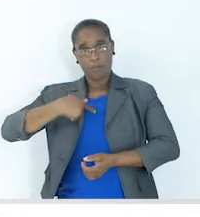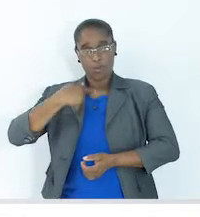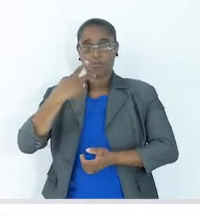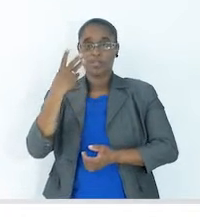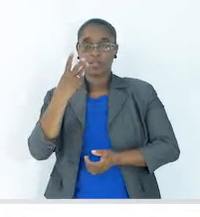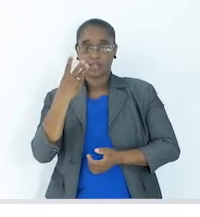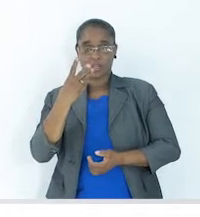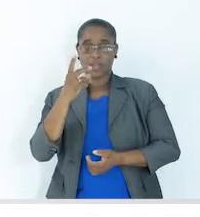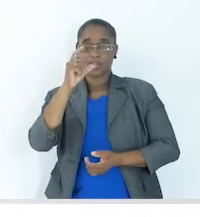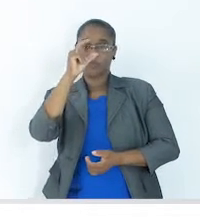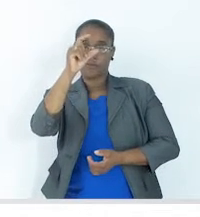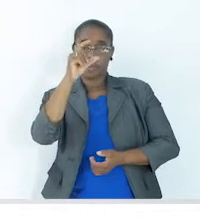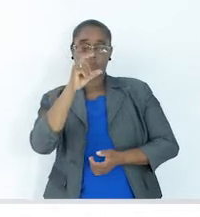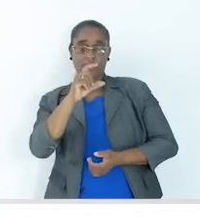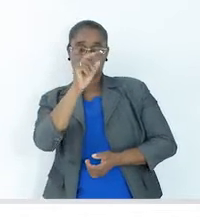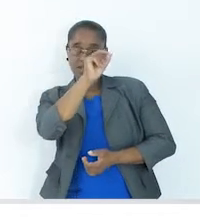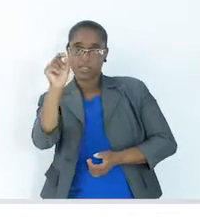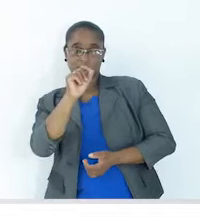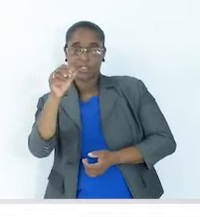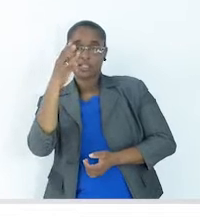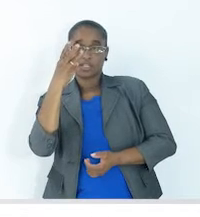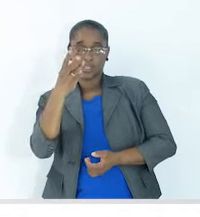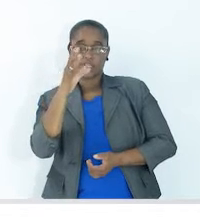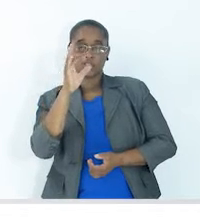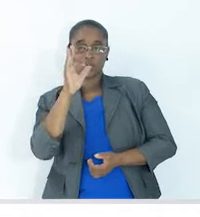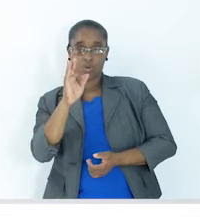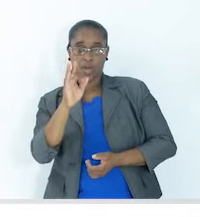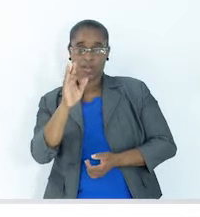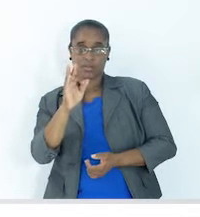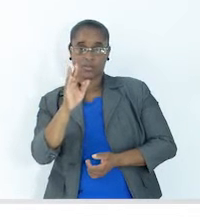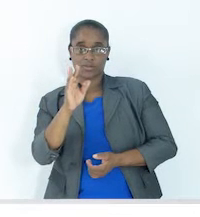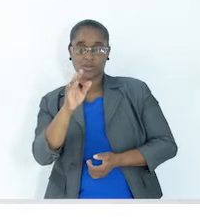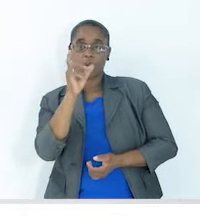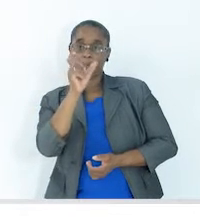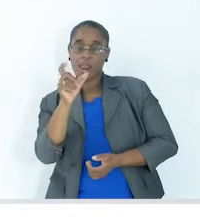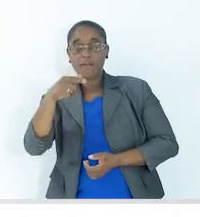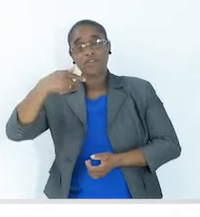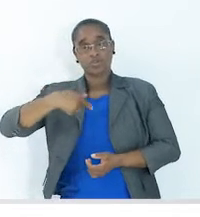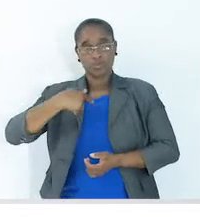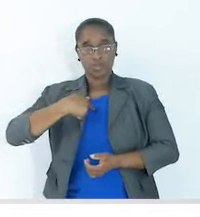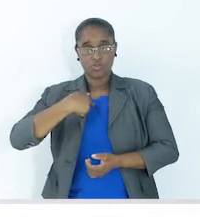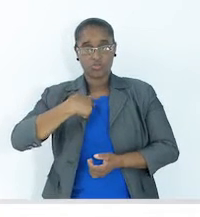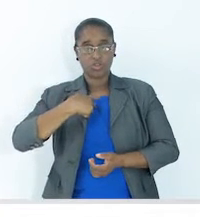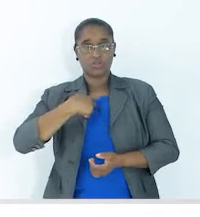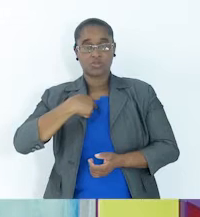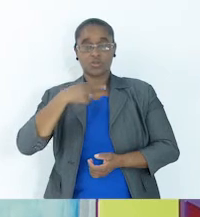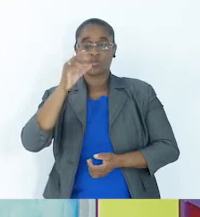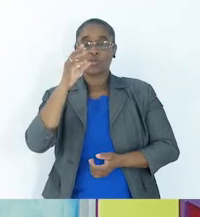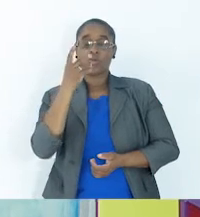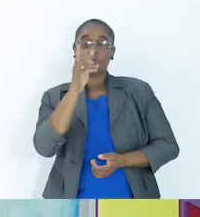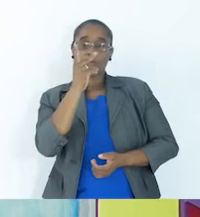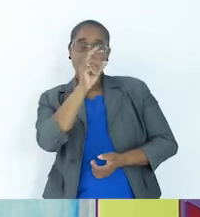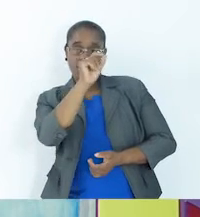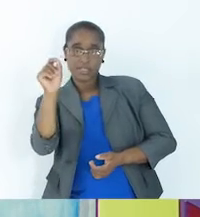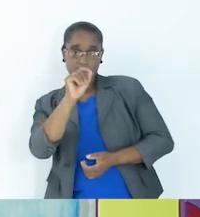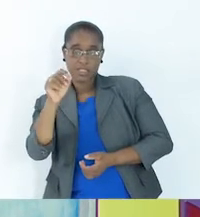3 e 4 do texto. Explica com palavras próprias os versos